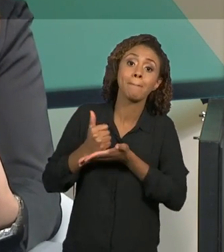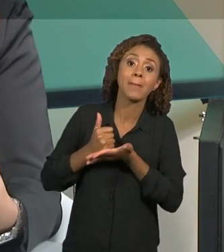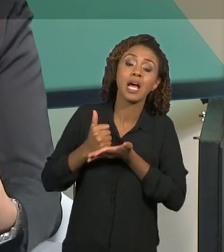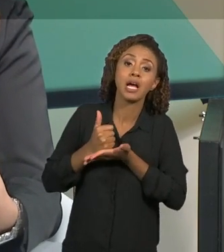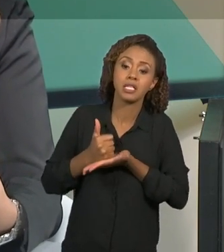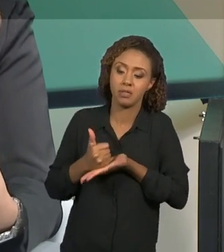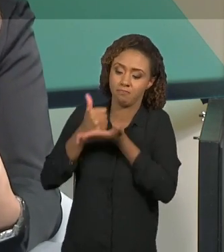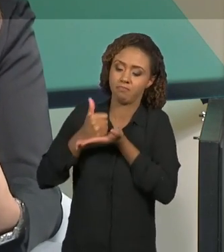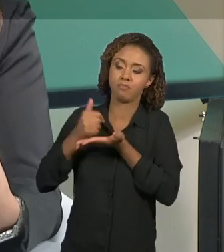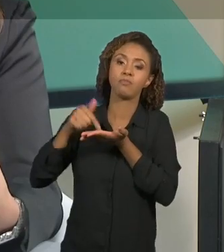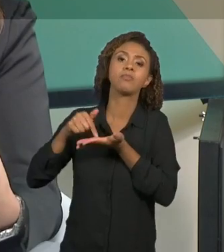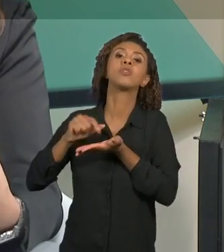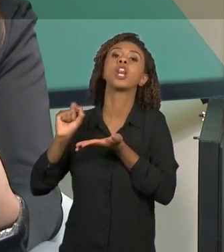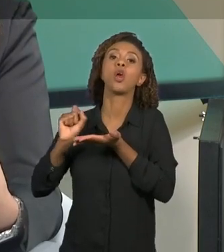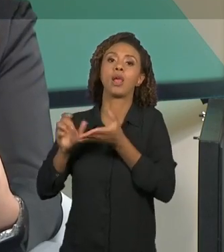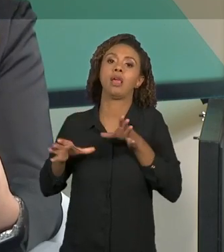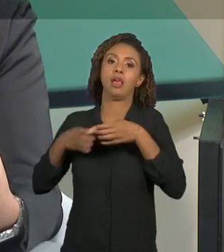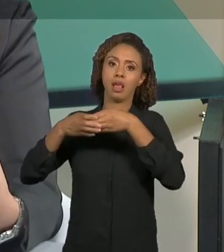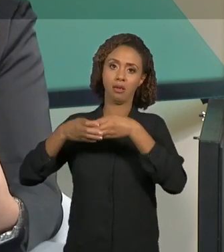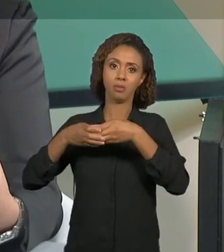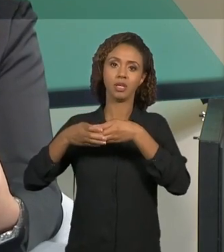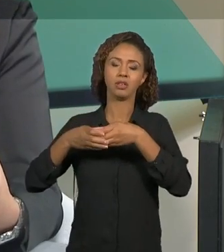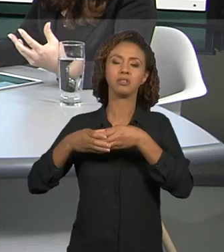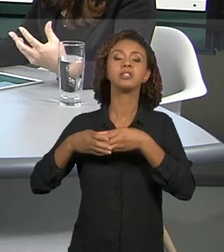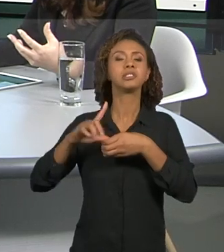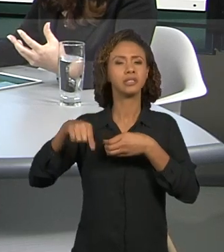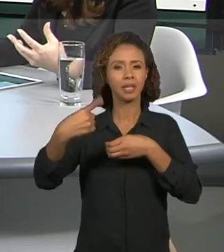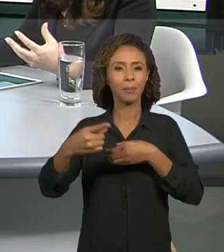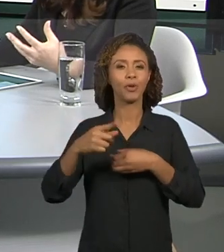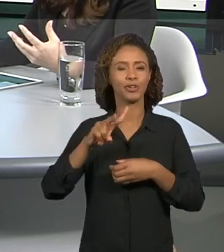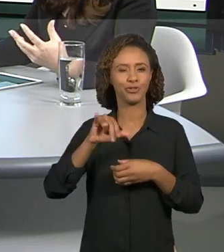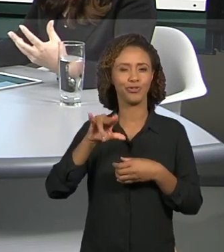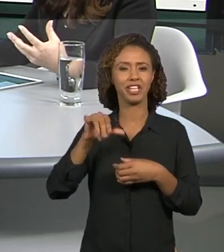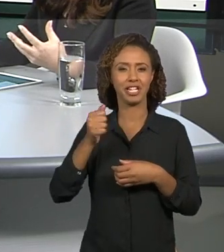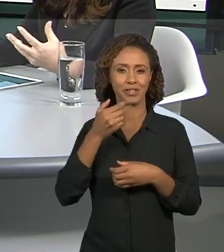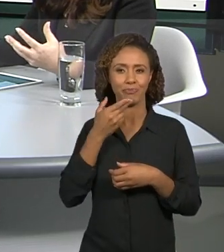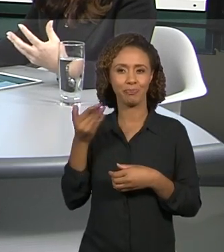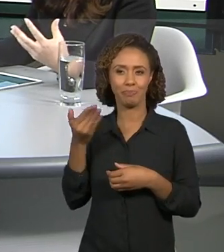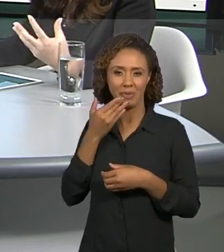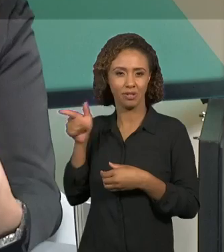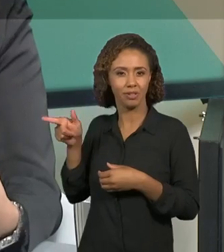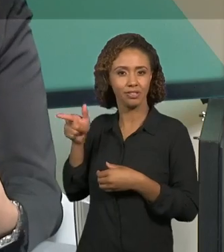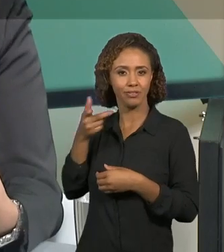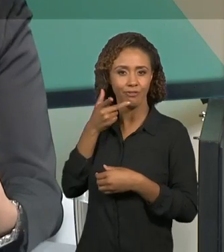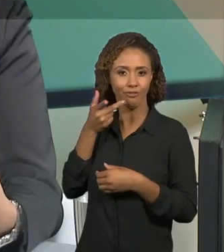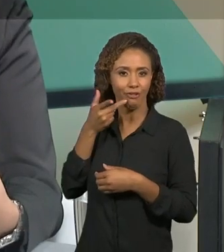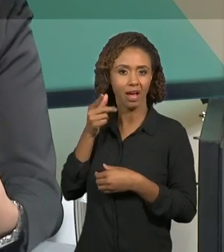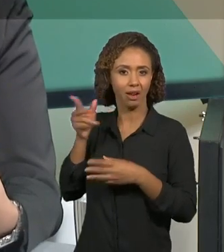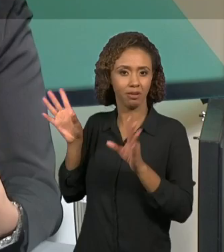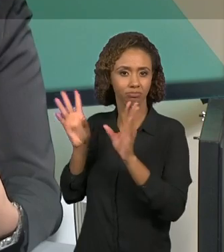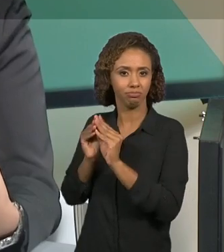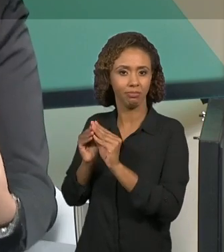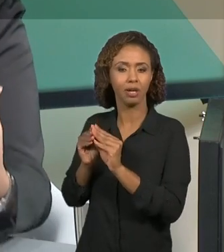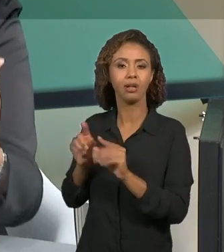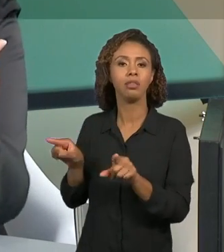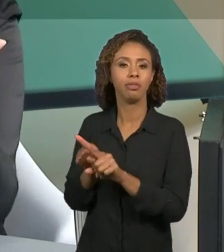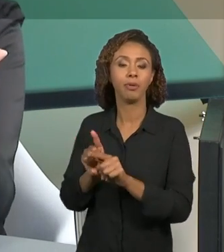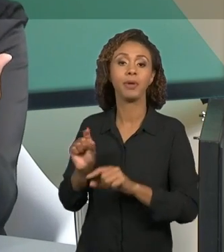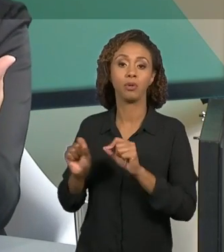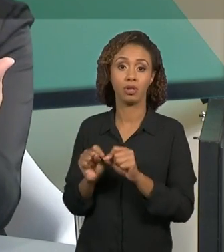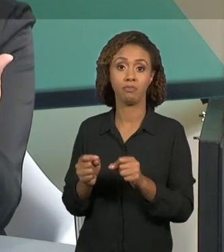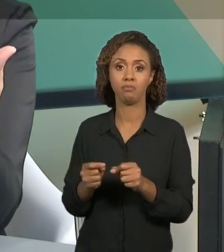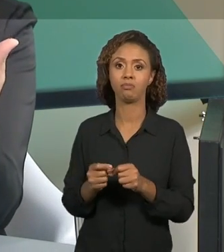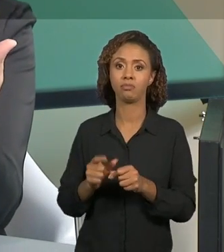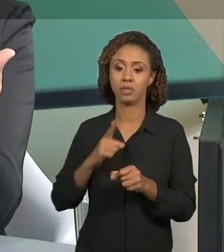trabalho em equipe eu posso até voltar um pouquinho aqui para eu vinícius para falar um pouquinho sobre isso é o trabalho em equipe então você